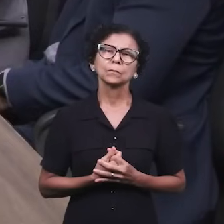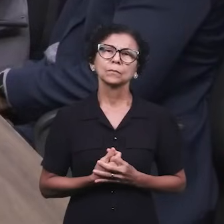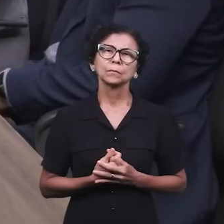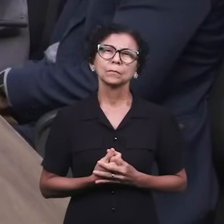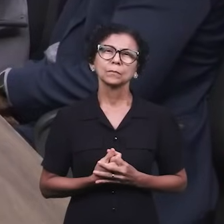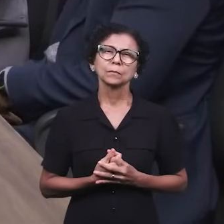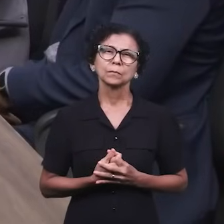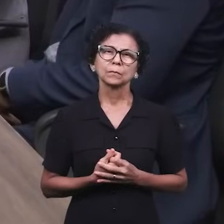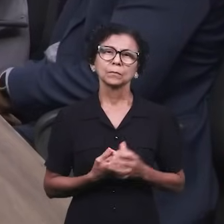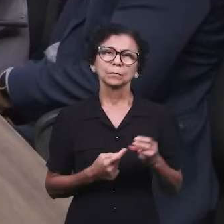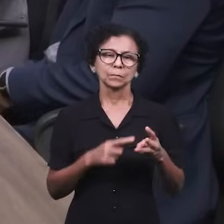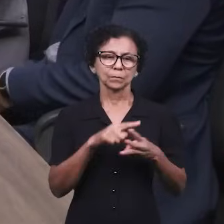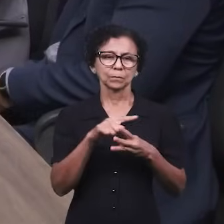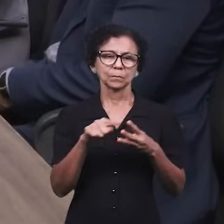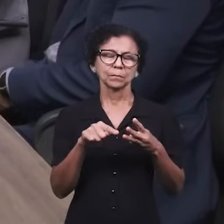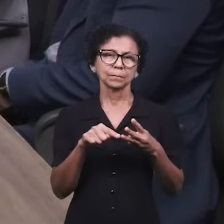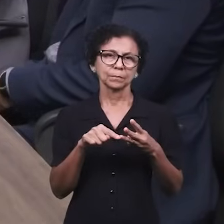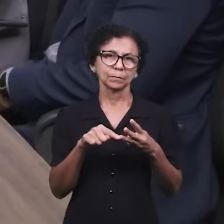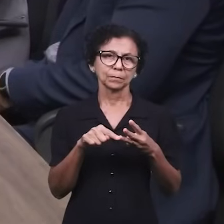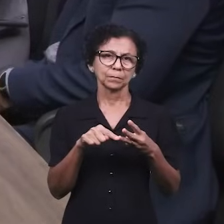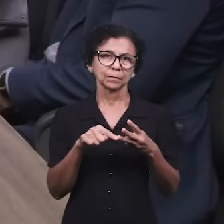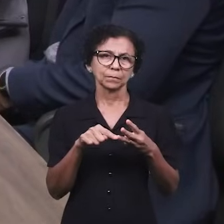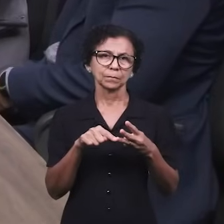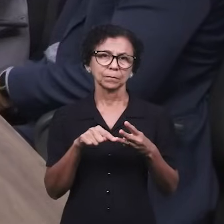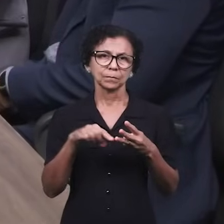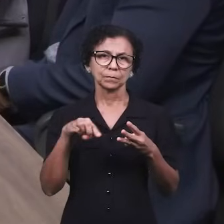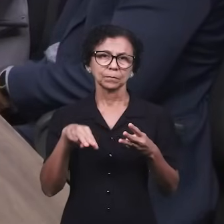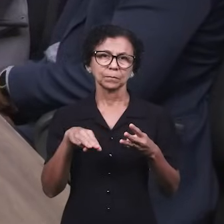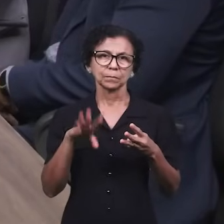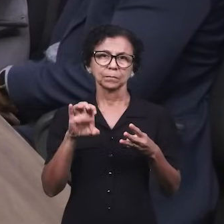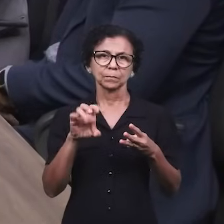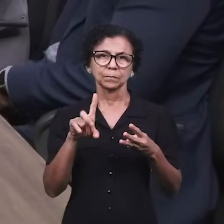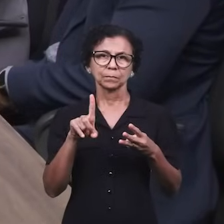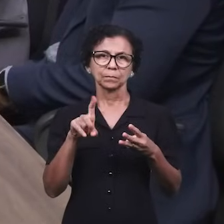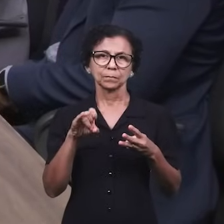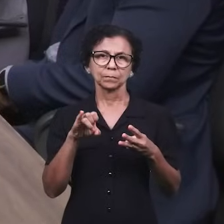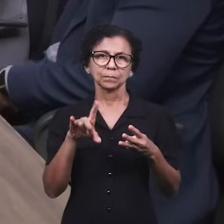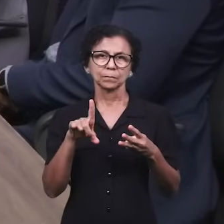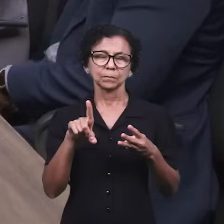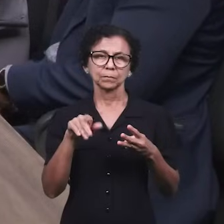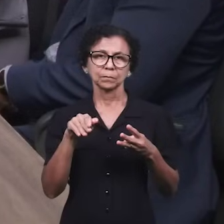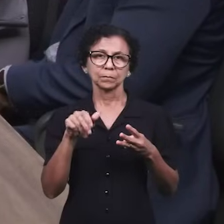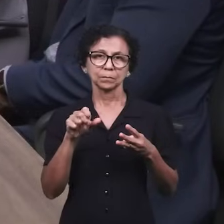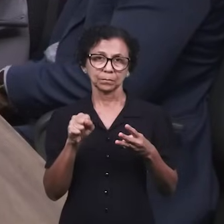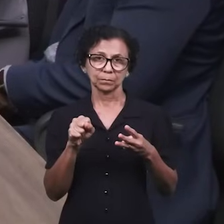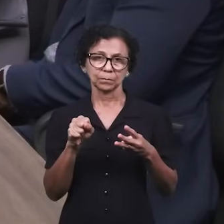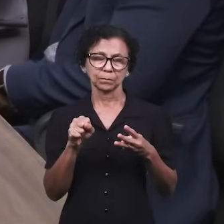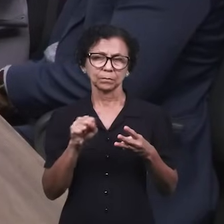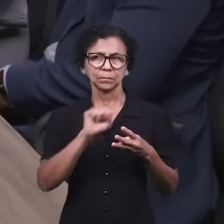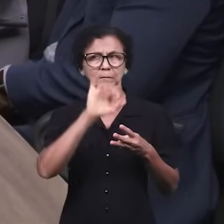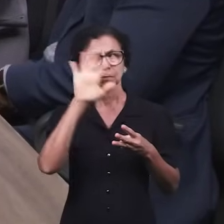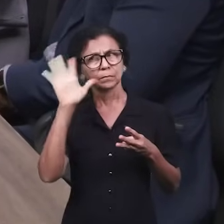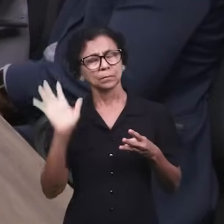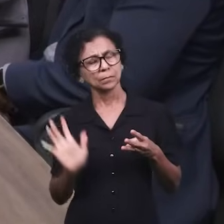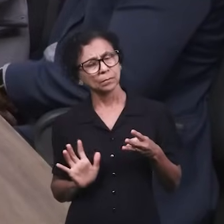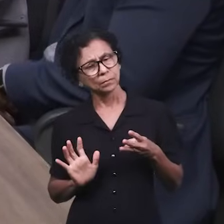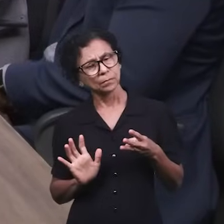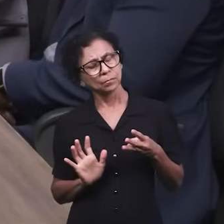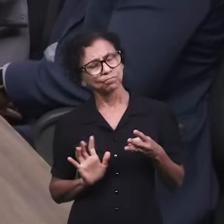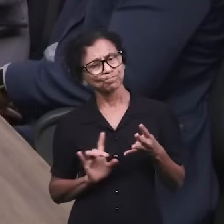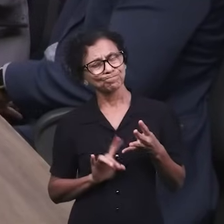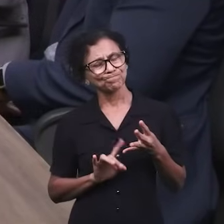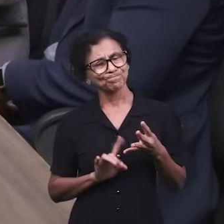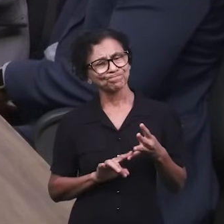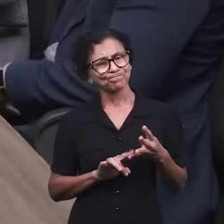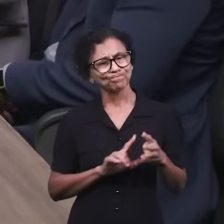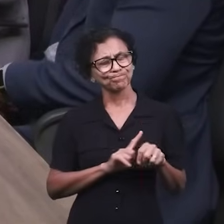identificar 3 medidas. Sim. 3 medidas ficam claras para nós. O tempo é algo mais abstrato, é